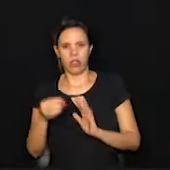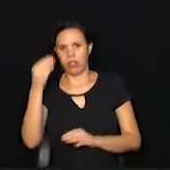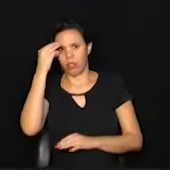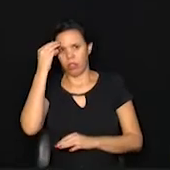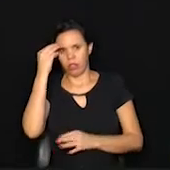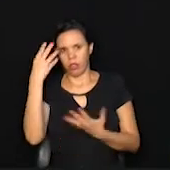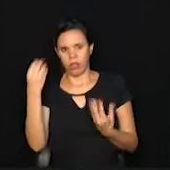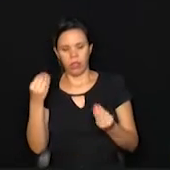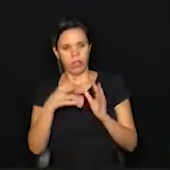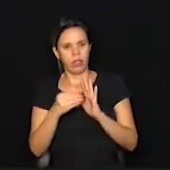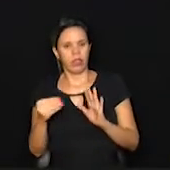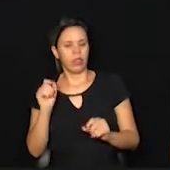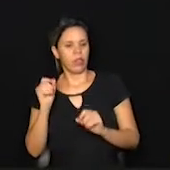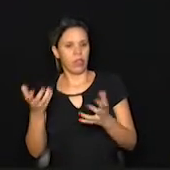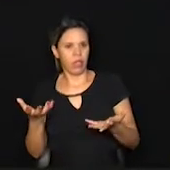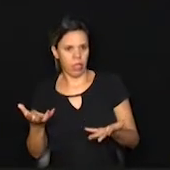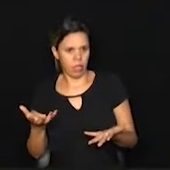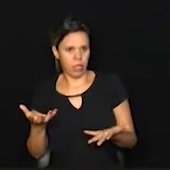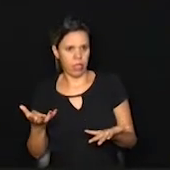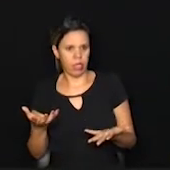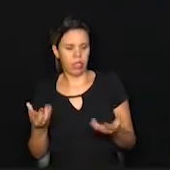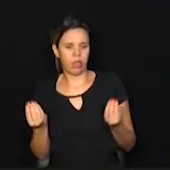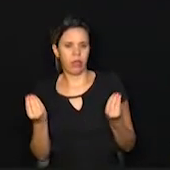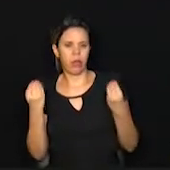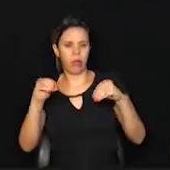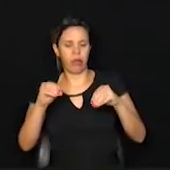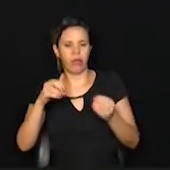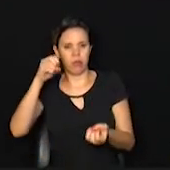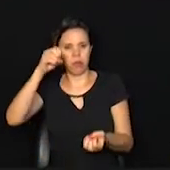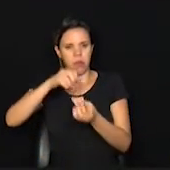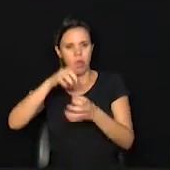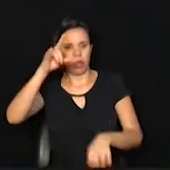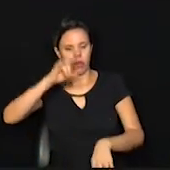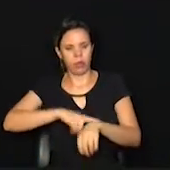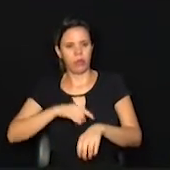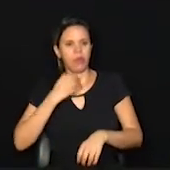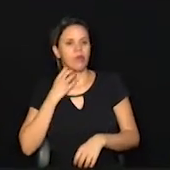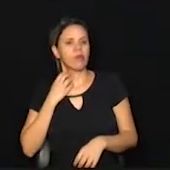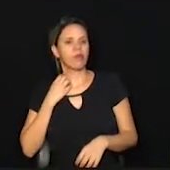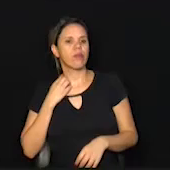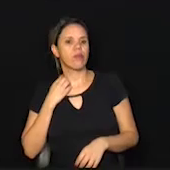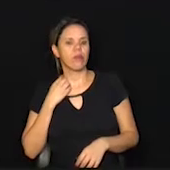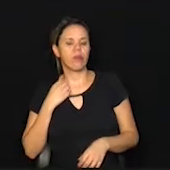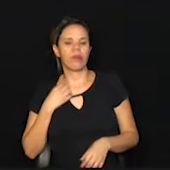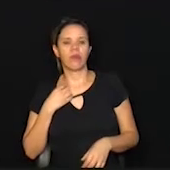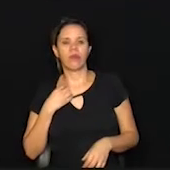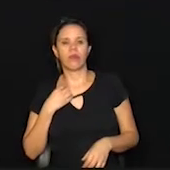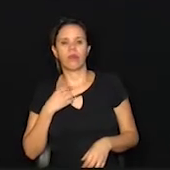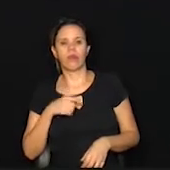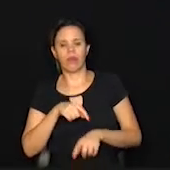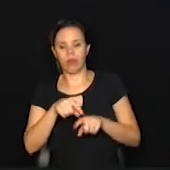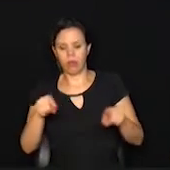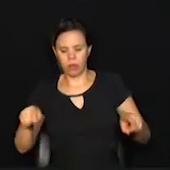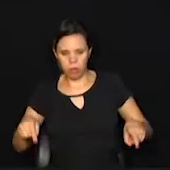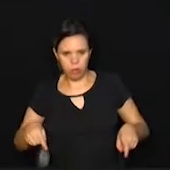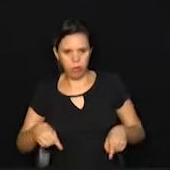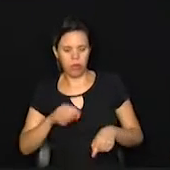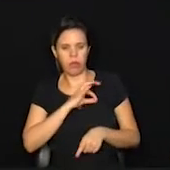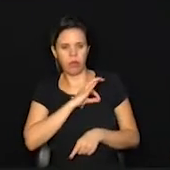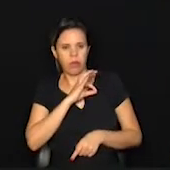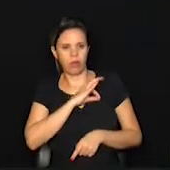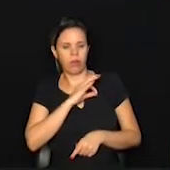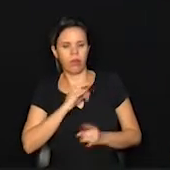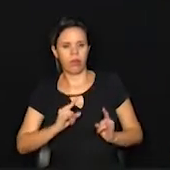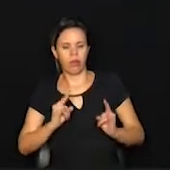né O que que ele quis colocar uma bomba no banheiro dos quartéis para tentar aumento salarial